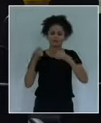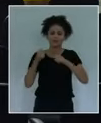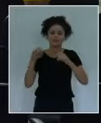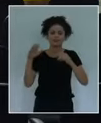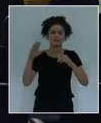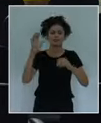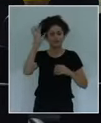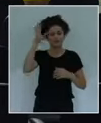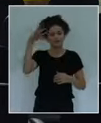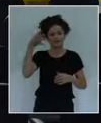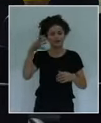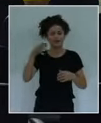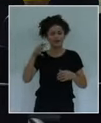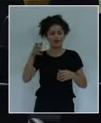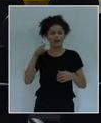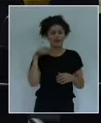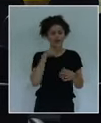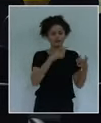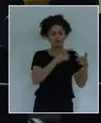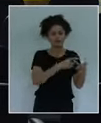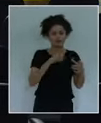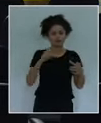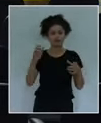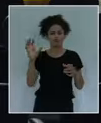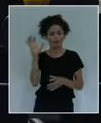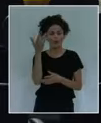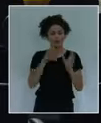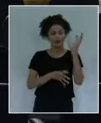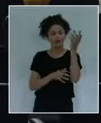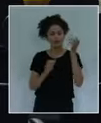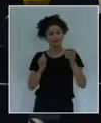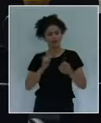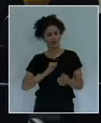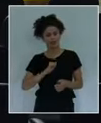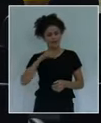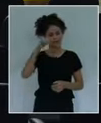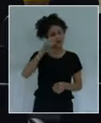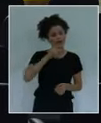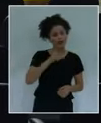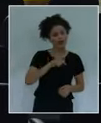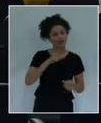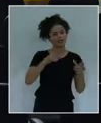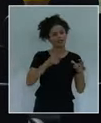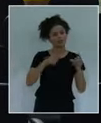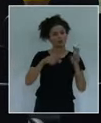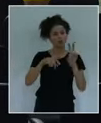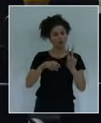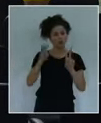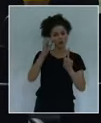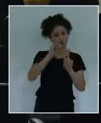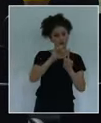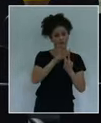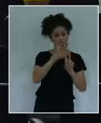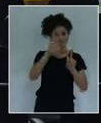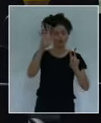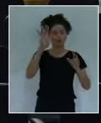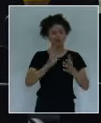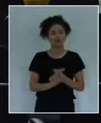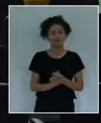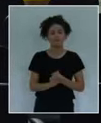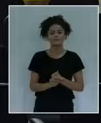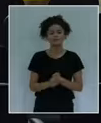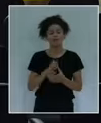rua, Ana Florência, aqui na Vila Oliveira, certo? Mas, graças a Deus, sem grandes riscos, sem grandes perdas, né? Algumas perdas,